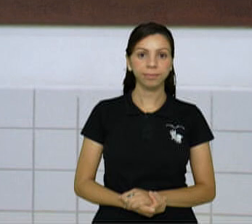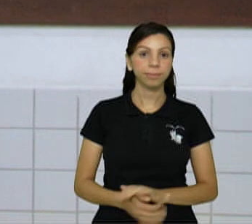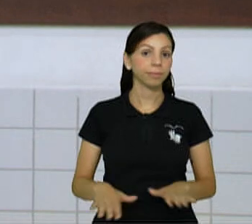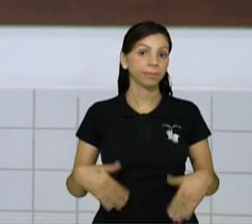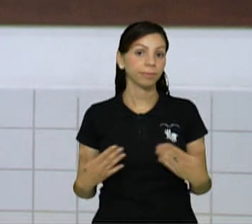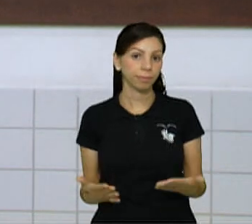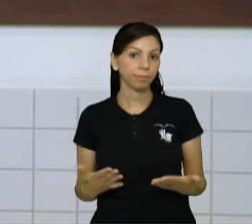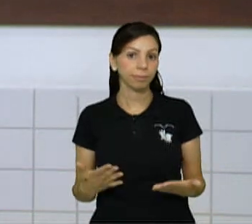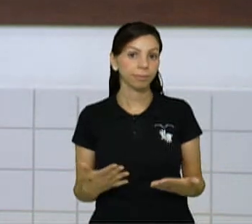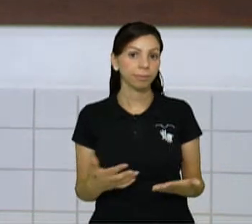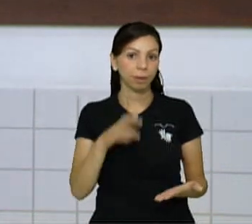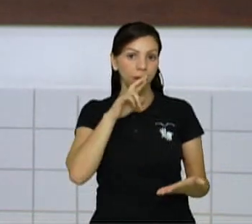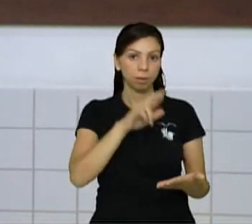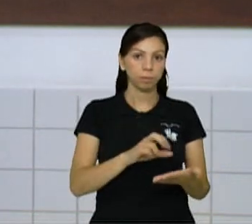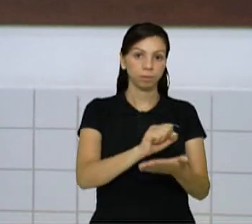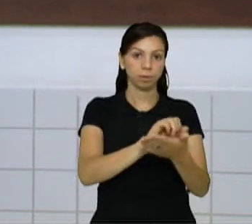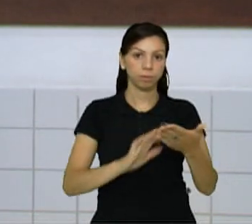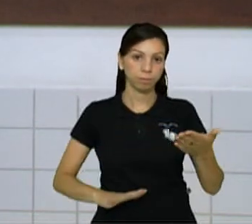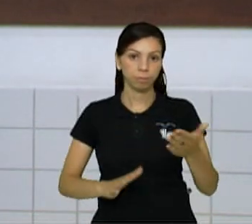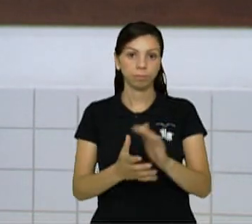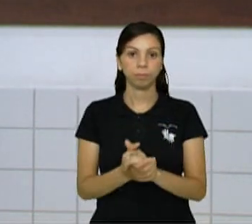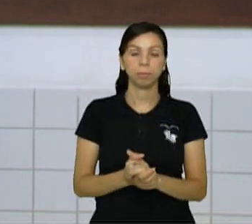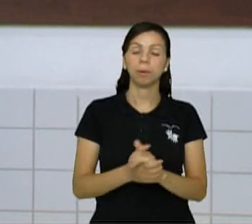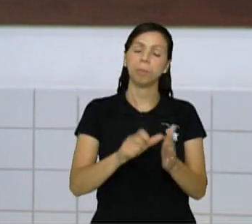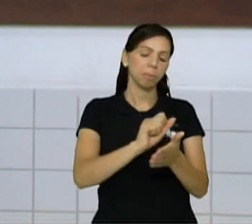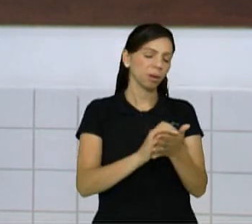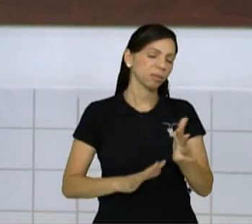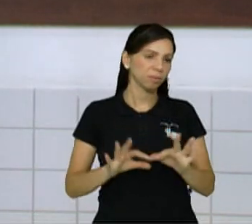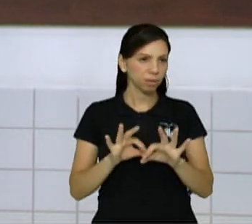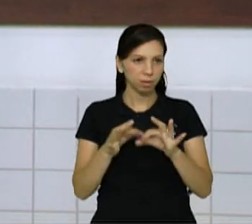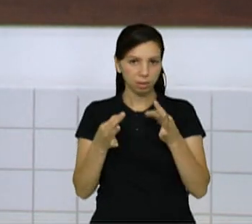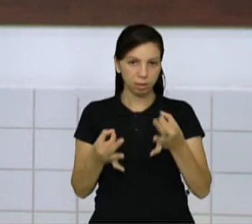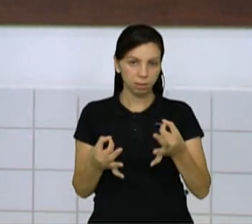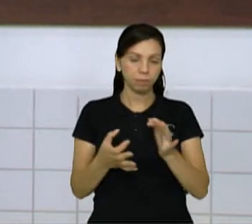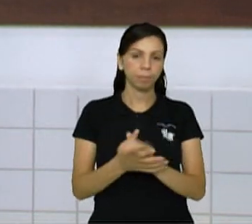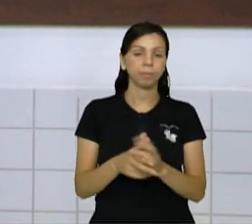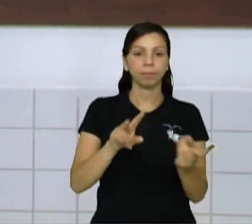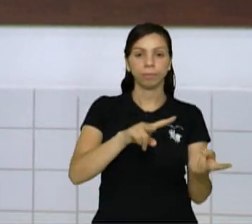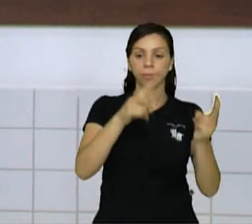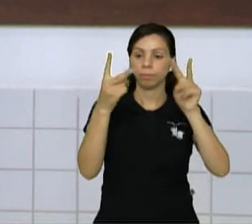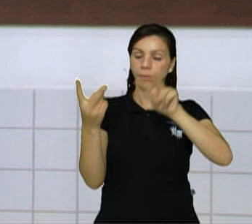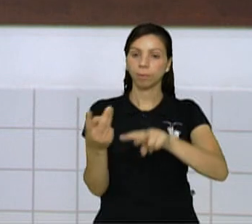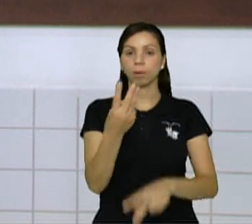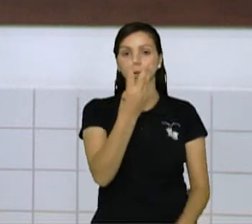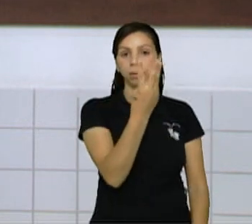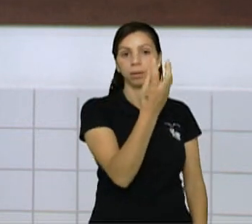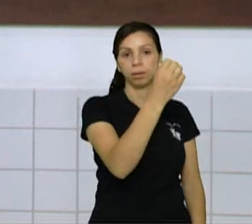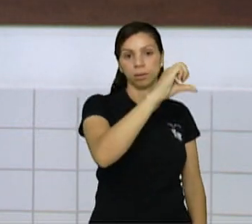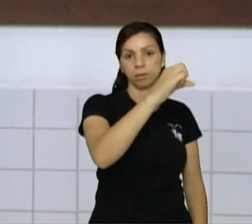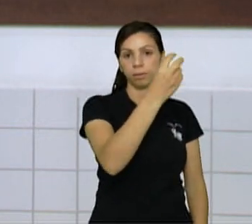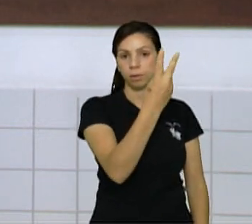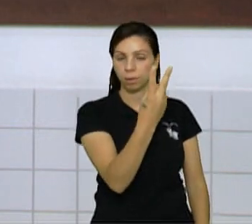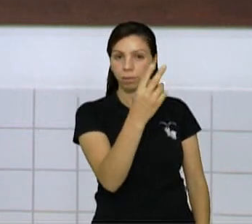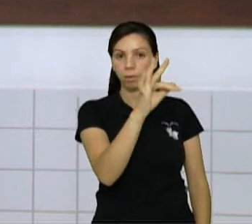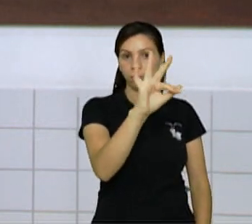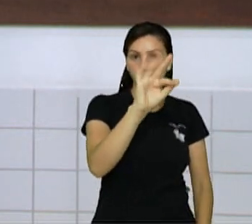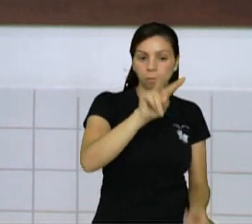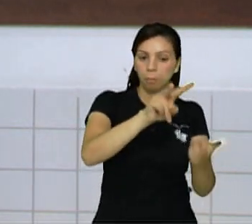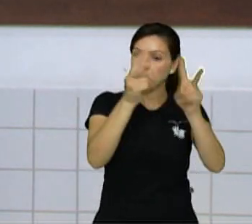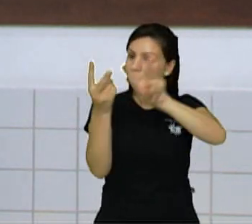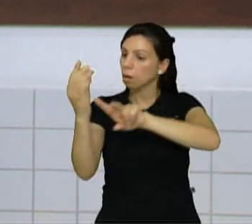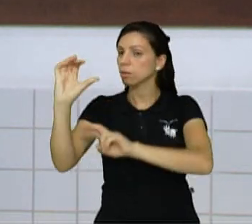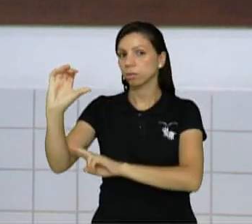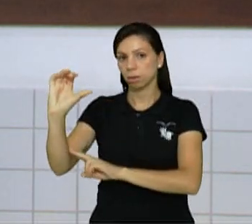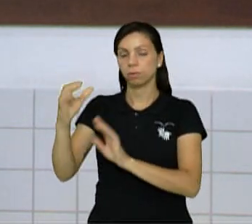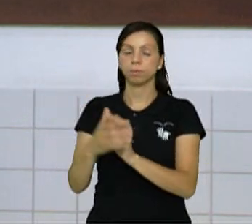Então, pessoal, resolvendo esse exercício, um exercício bem simples, né? Transformar 392 Fahrenheit em Celsius.